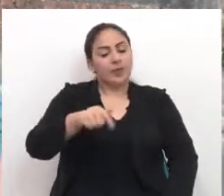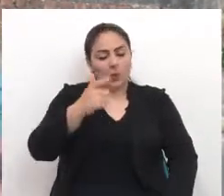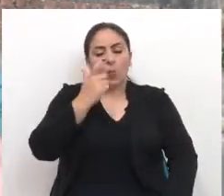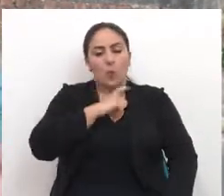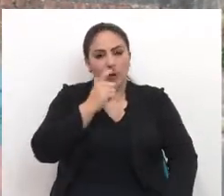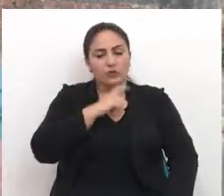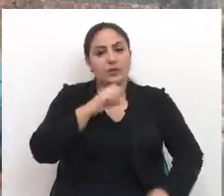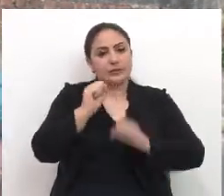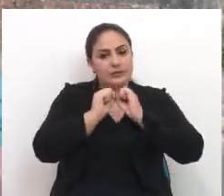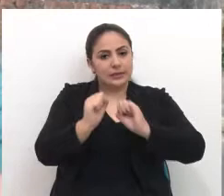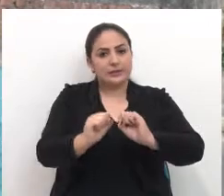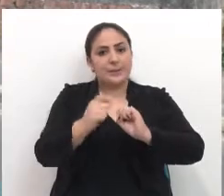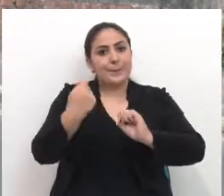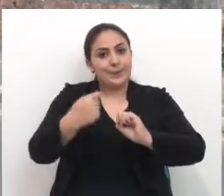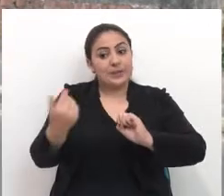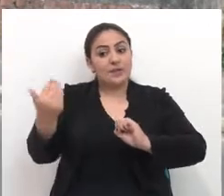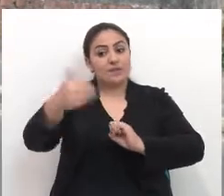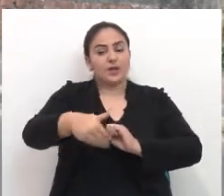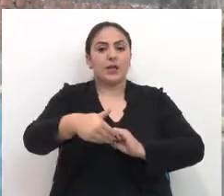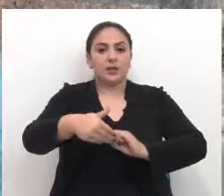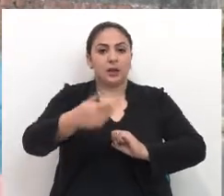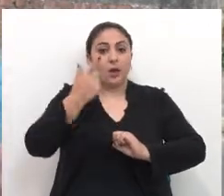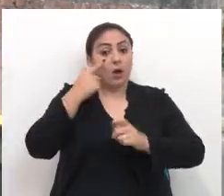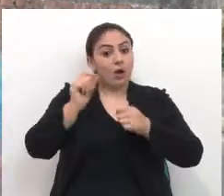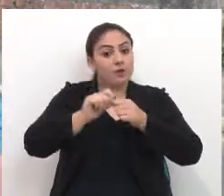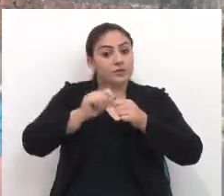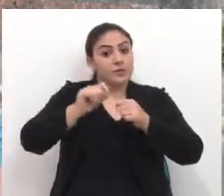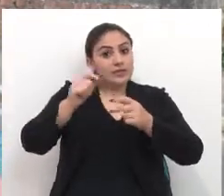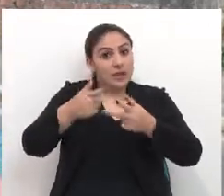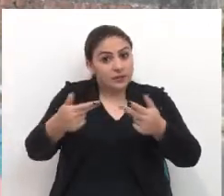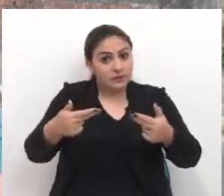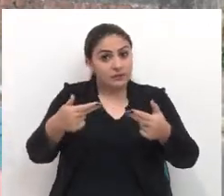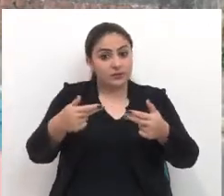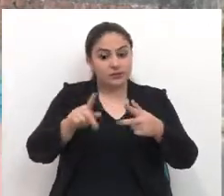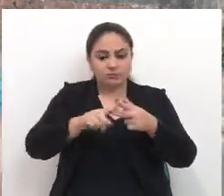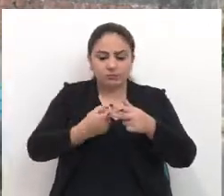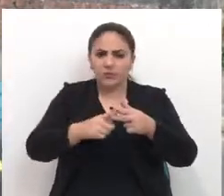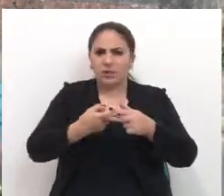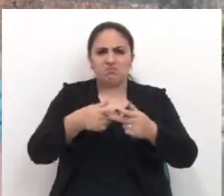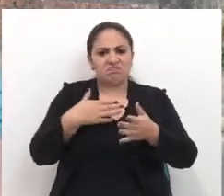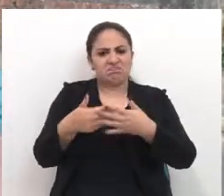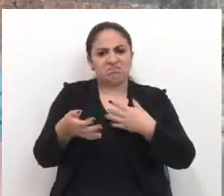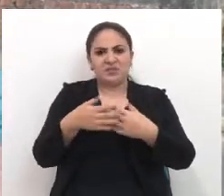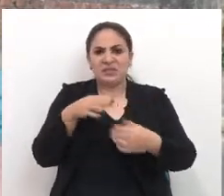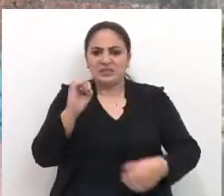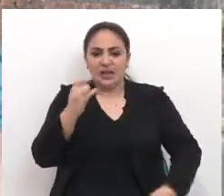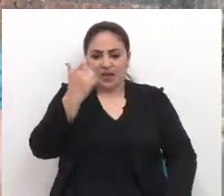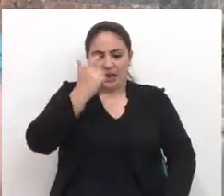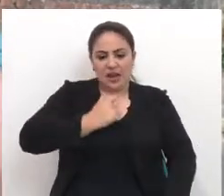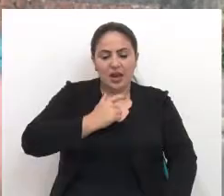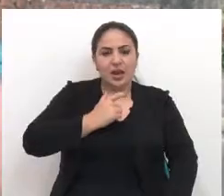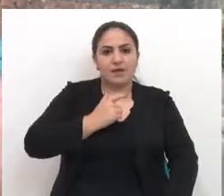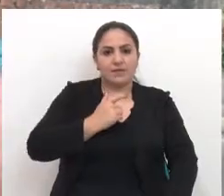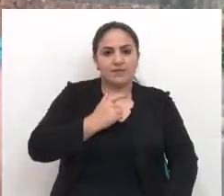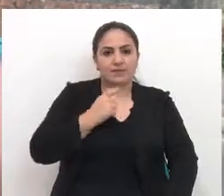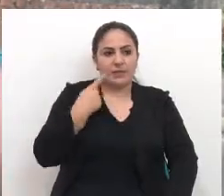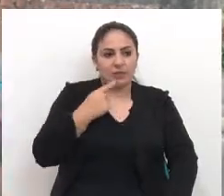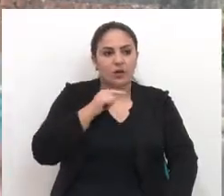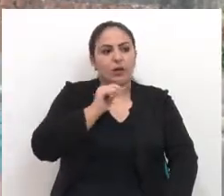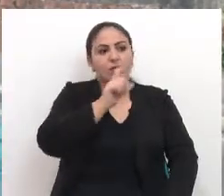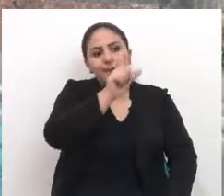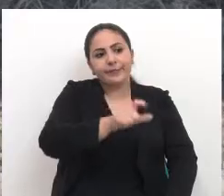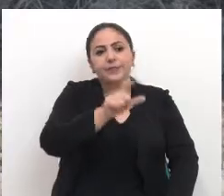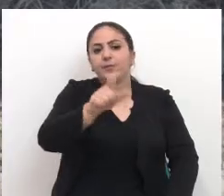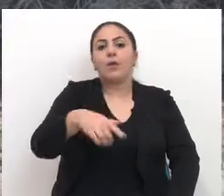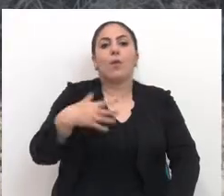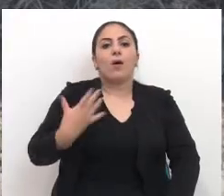acho que a secretaria tem que vir aqui e executar o serviço, indiferente que seja o pedido do vereador tal ou do